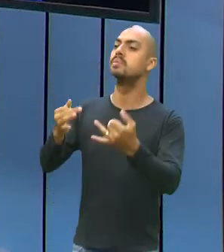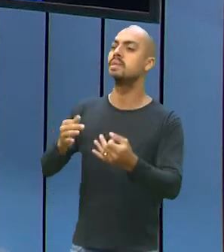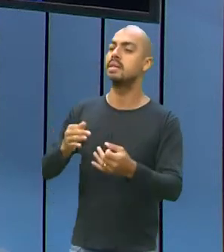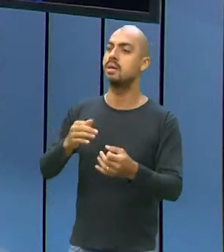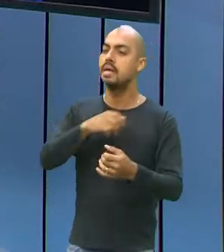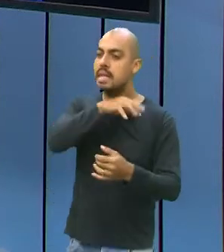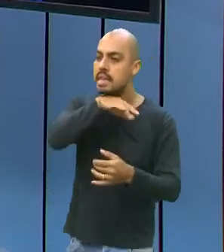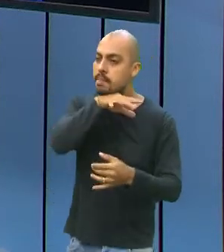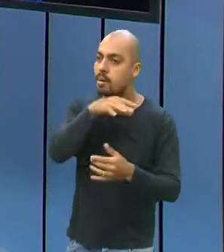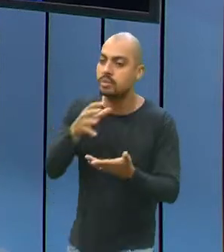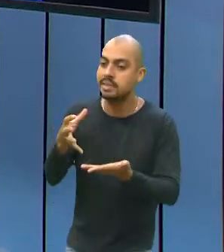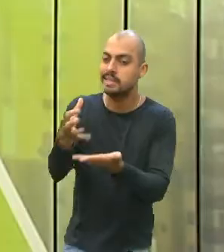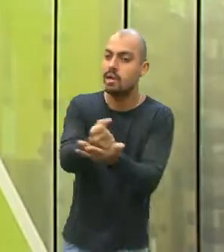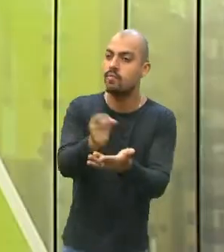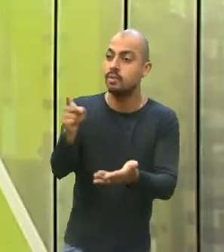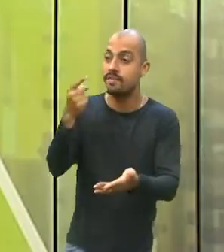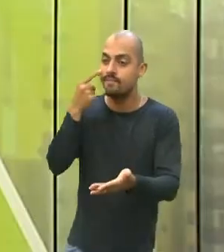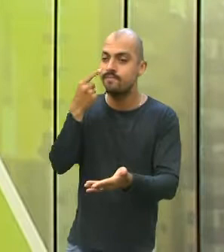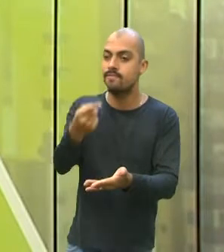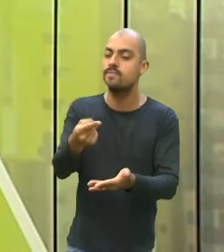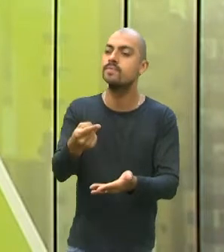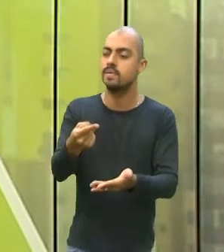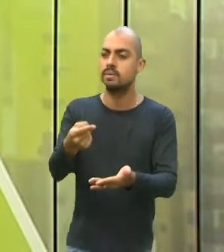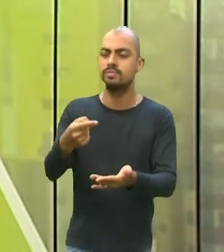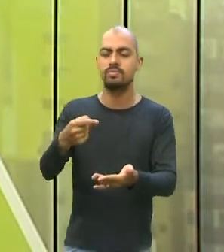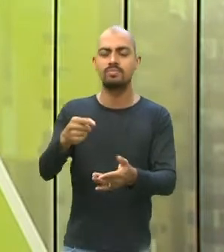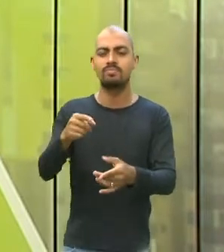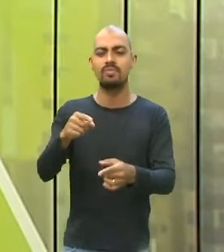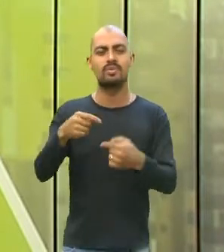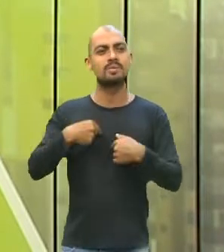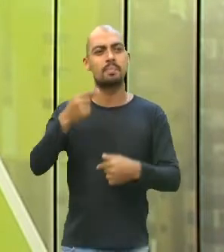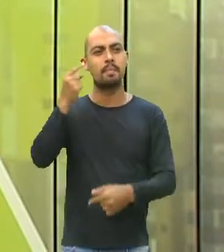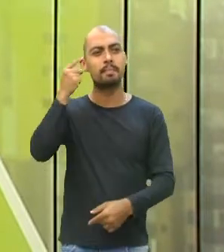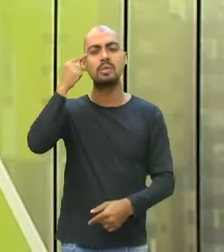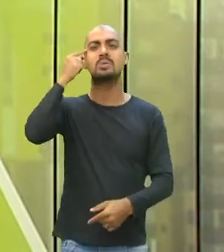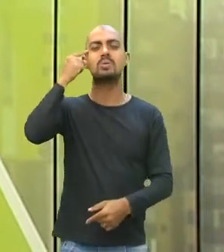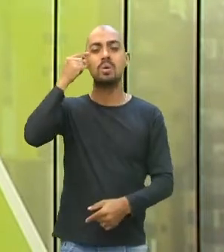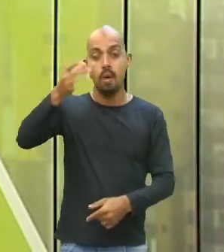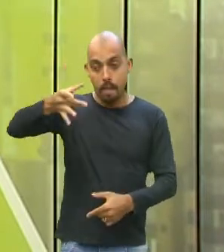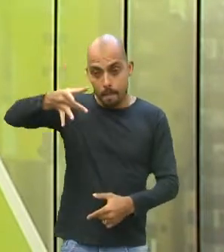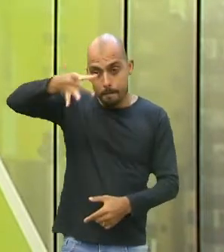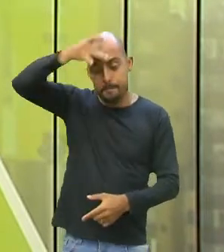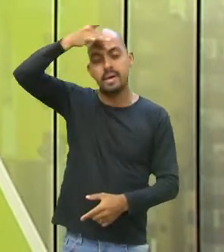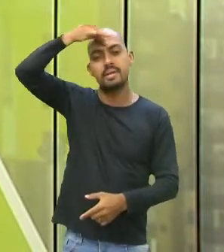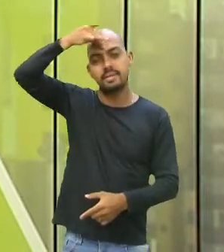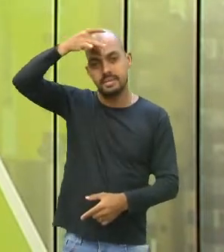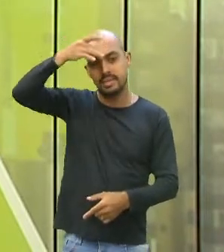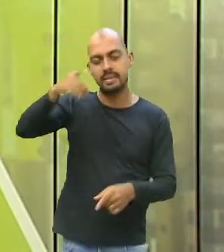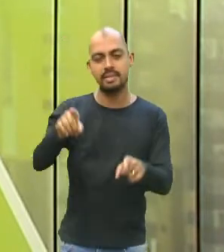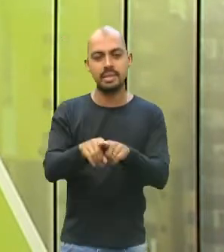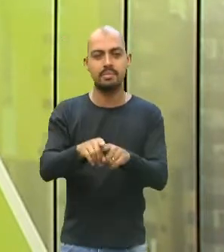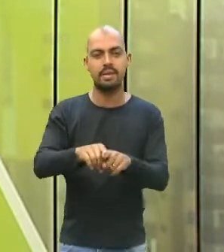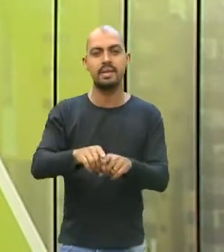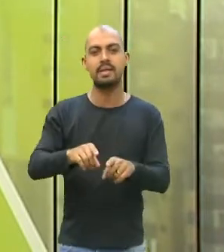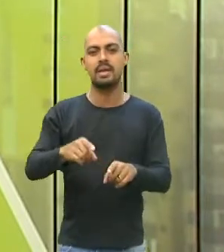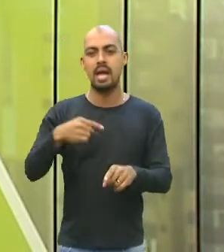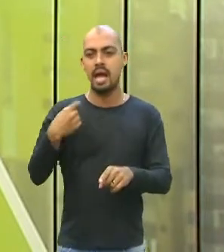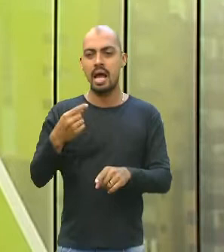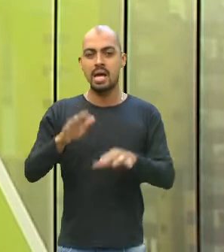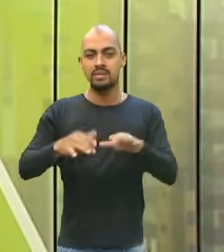de resgate, algo que você vivenciou que na sua cabeça se tornou inesquecível, até do ponto de vista quando a